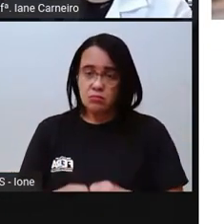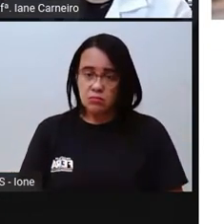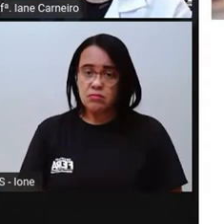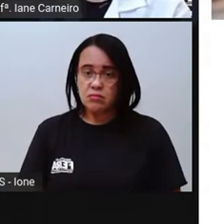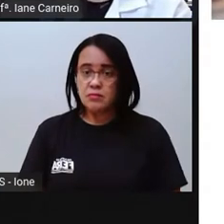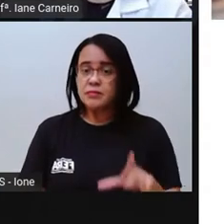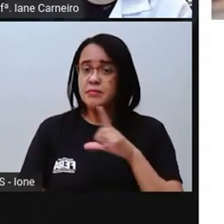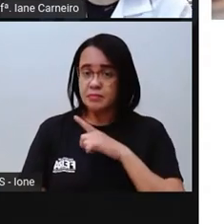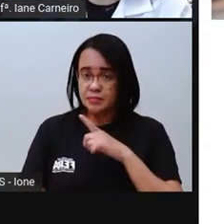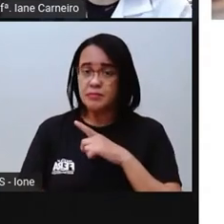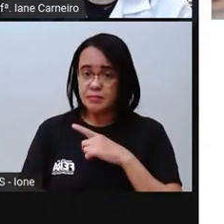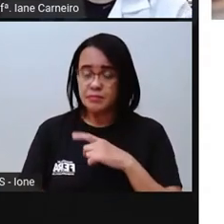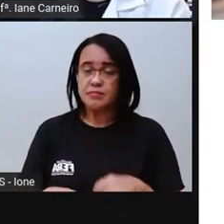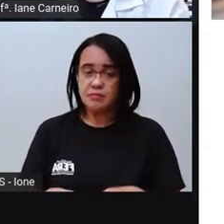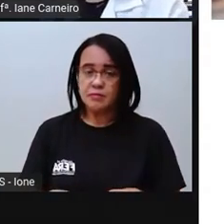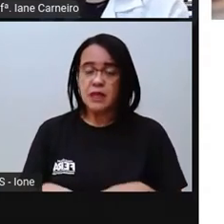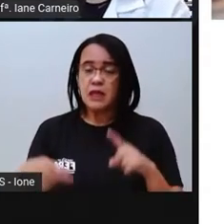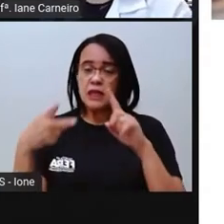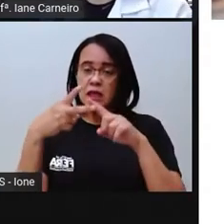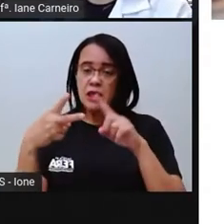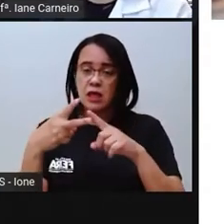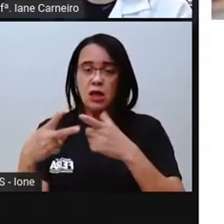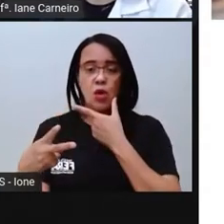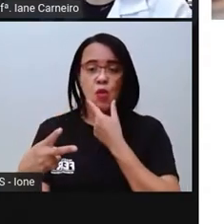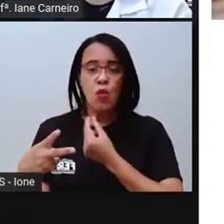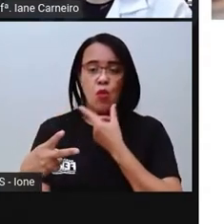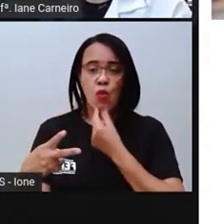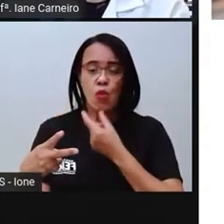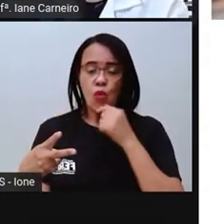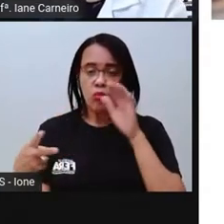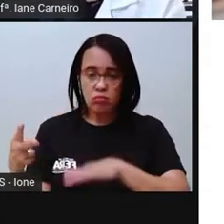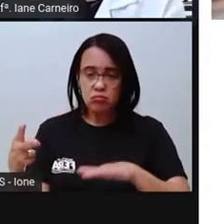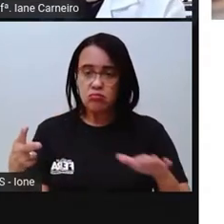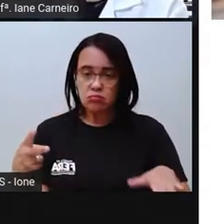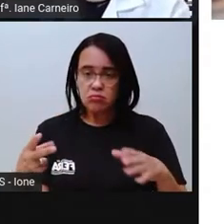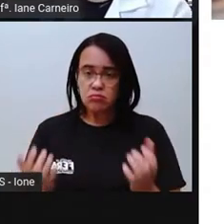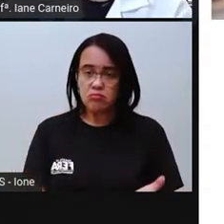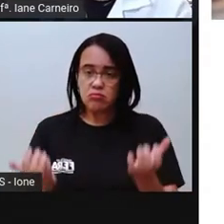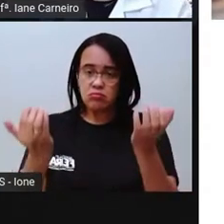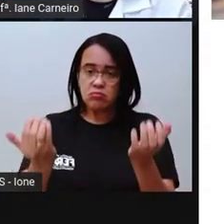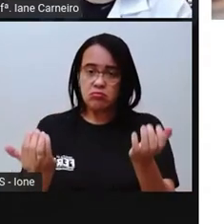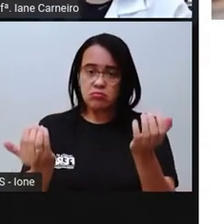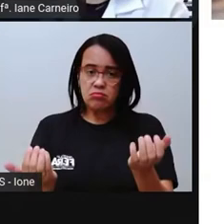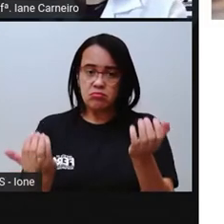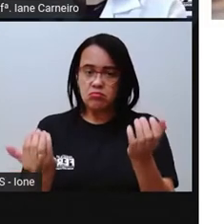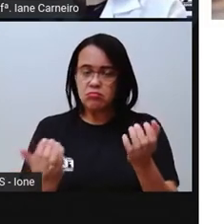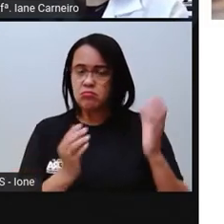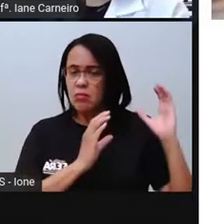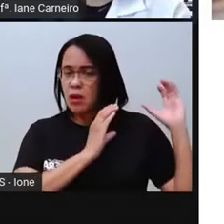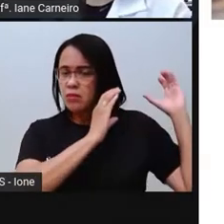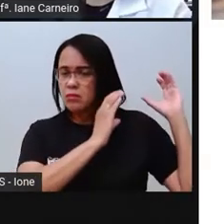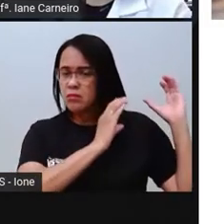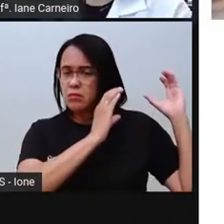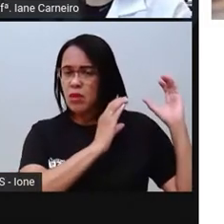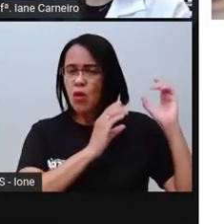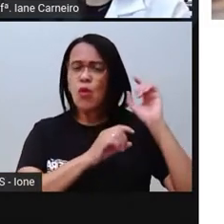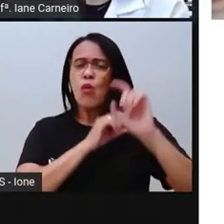um menino, uma criança, com alguma coisa na mão, né? Você sabe o que é que ele está fazendo aqui?